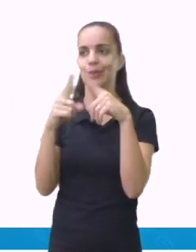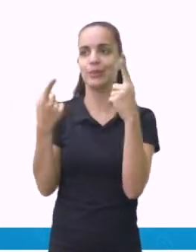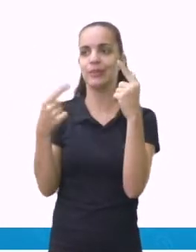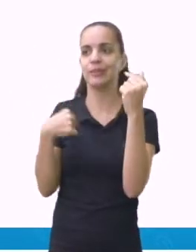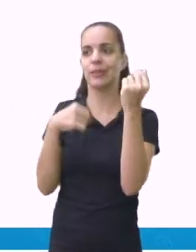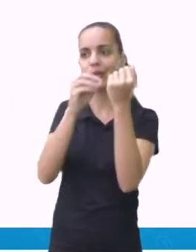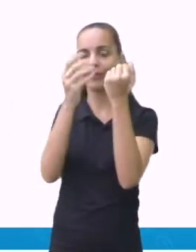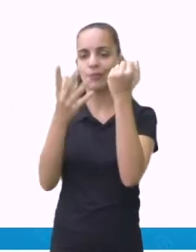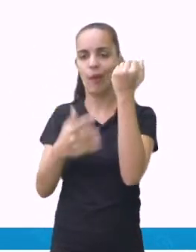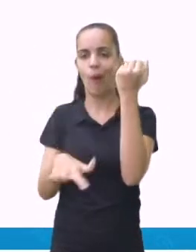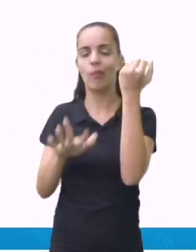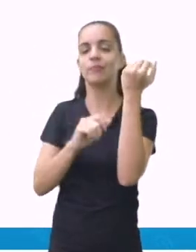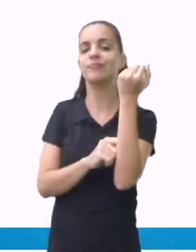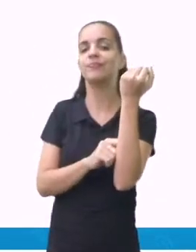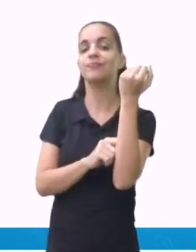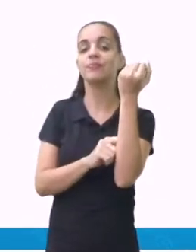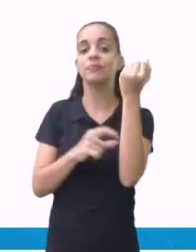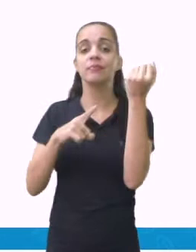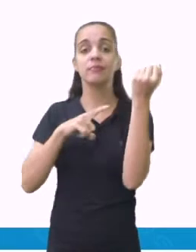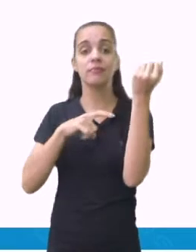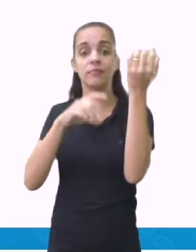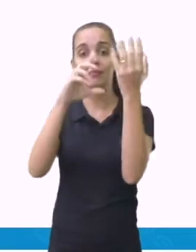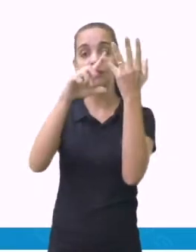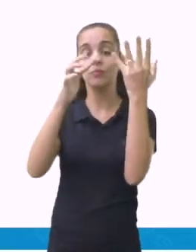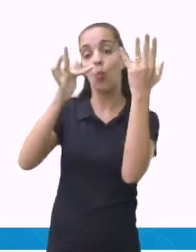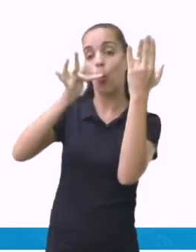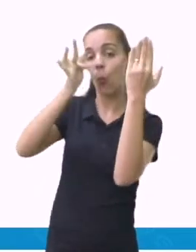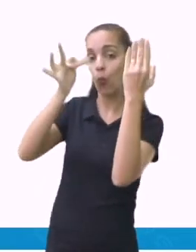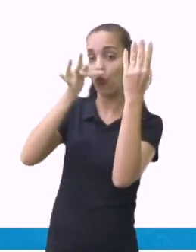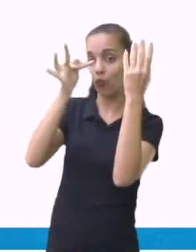também através das folhas.